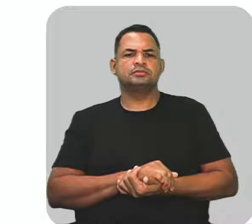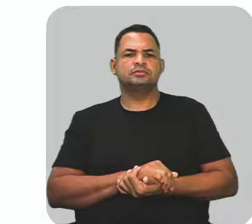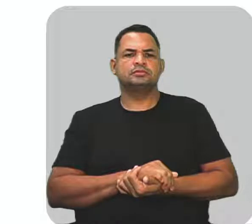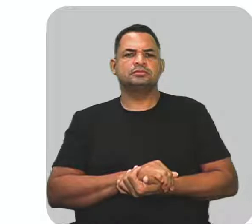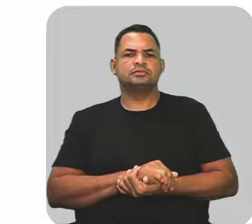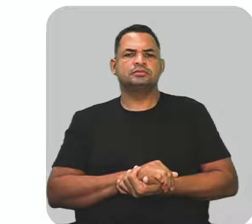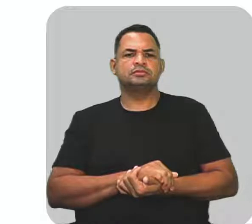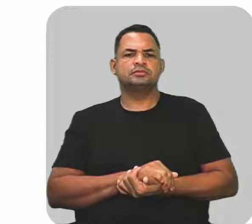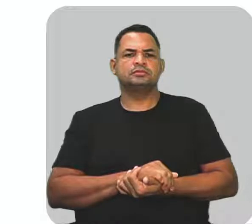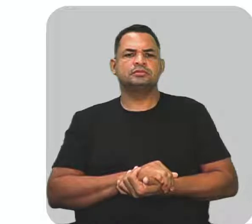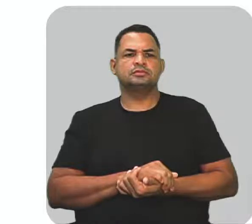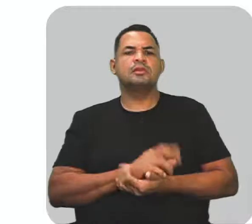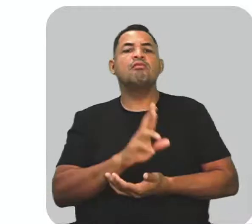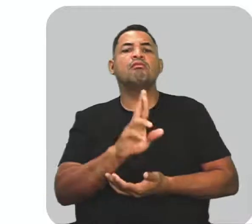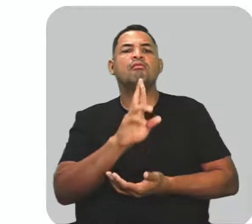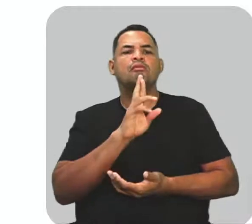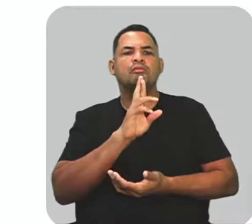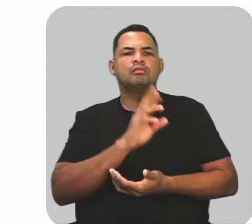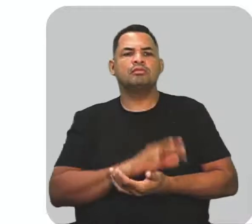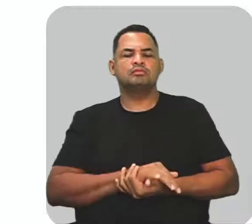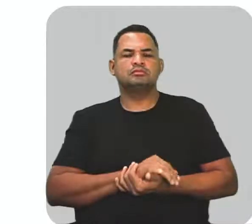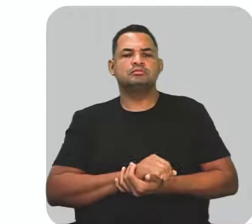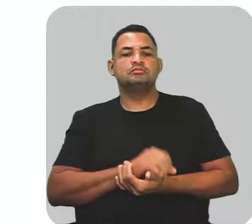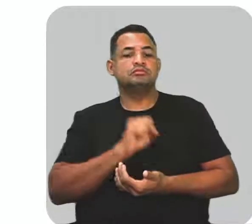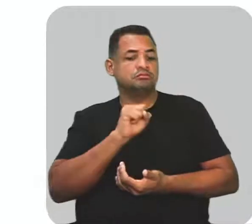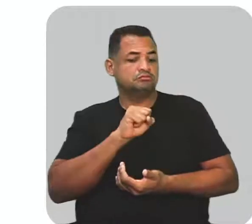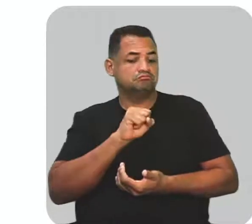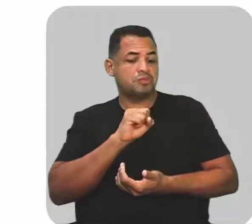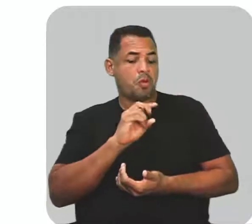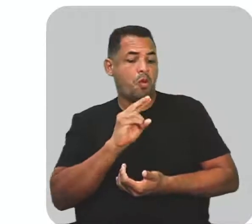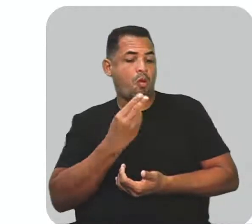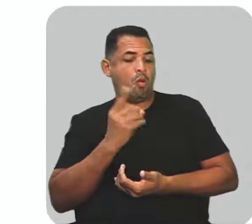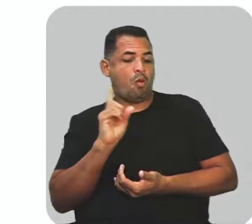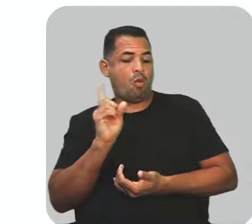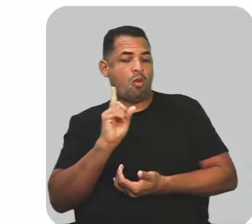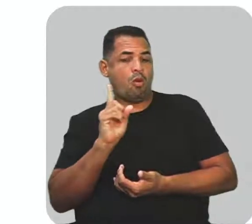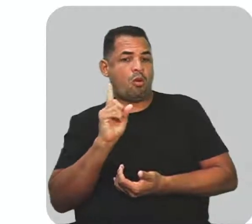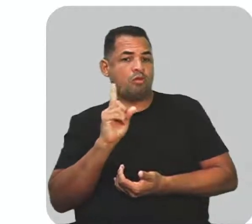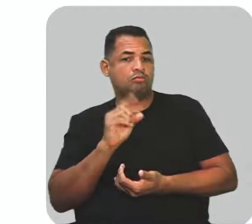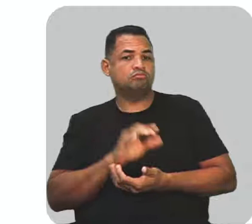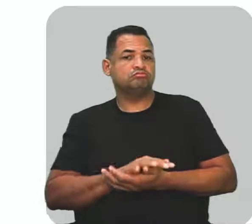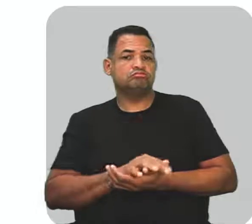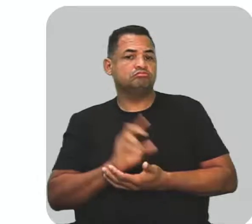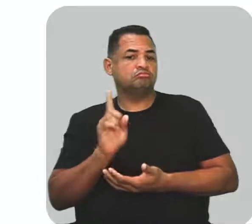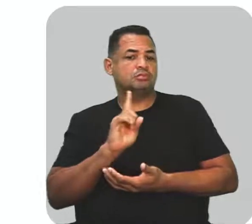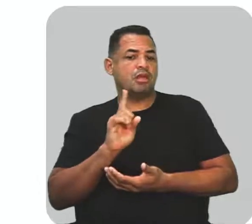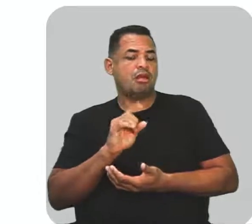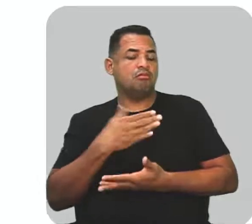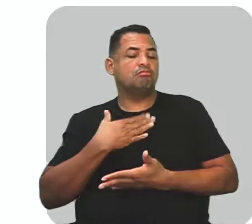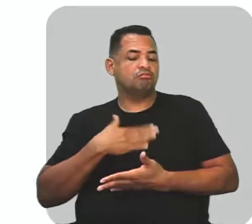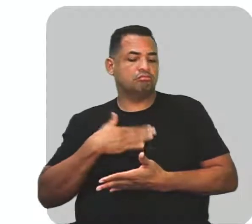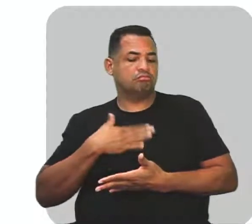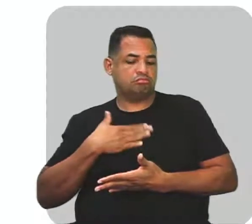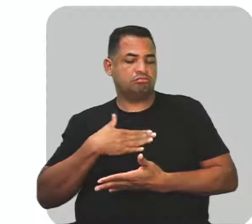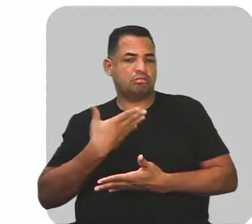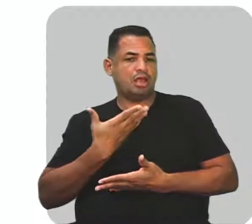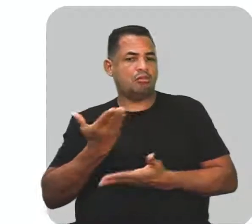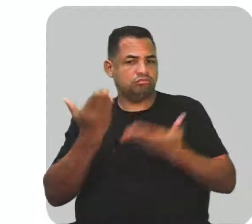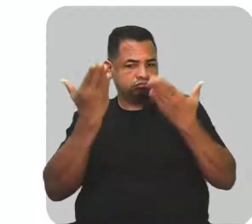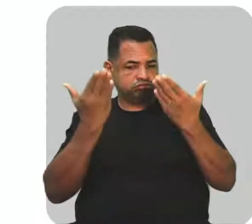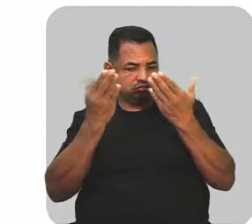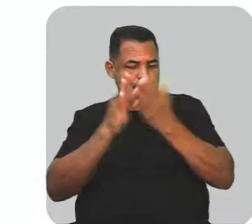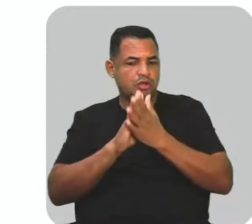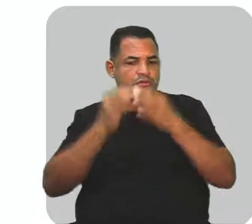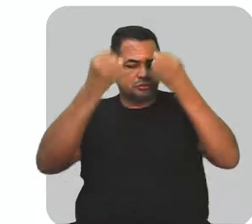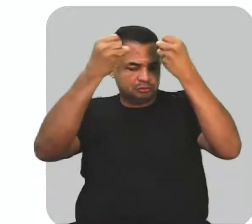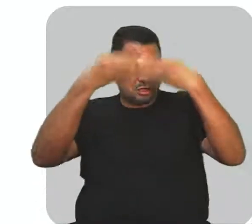Tá, a sua resposta foi que sim ou que não. Quem respondeu não, tranquilo, calma, né? A gente vai entender